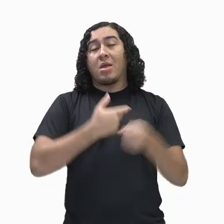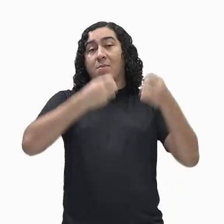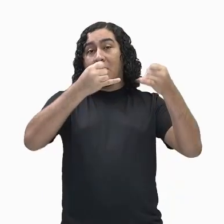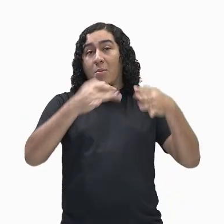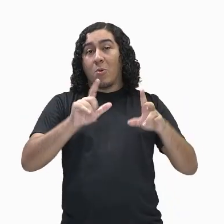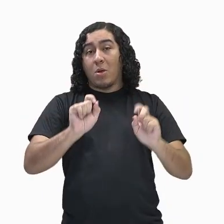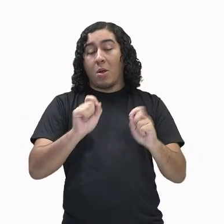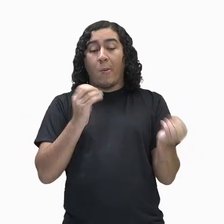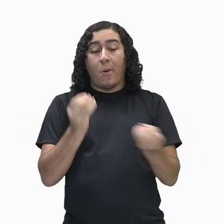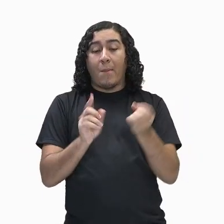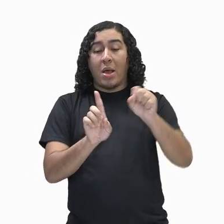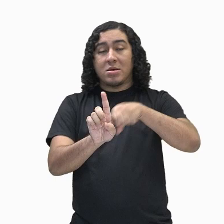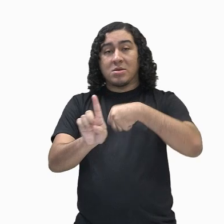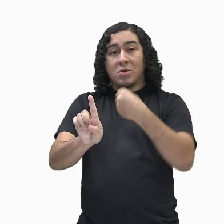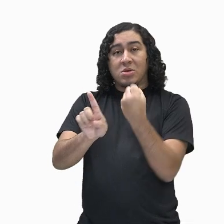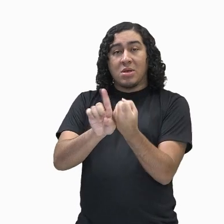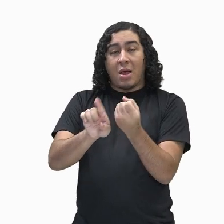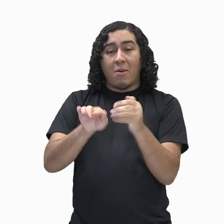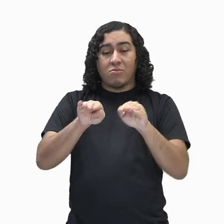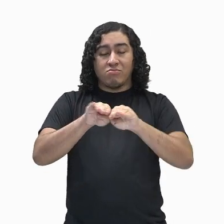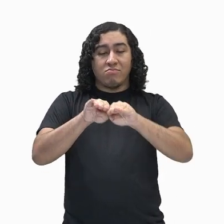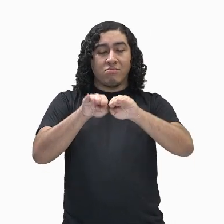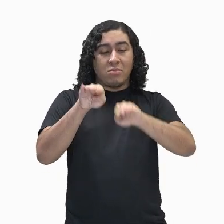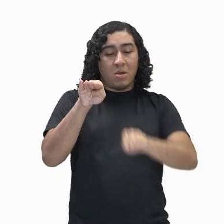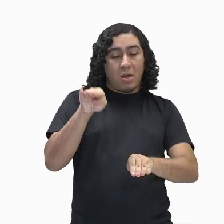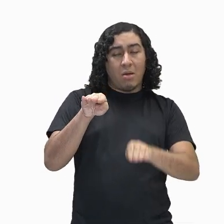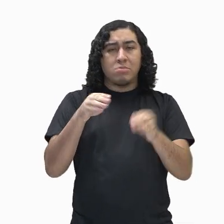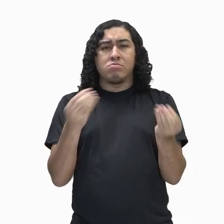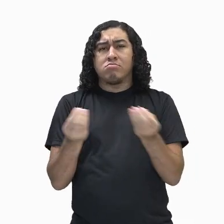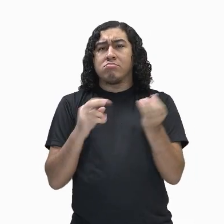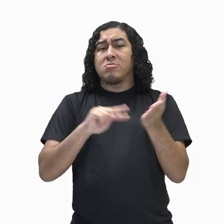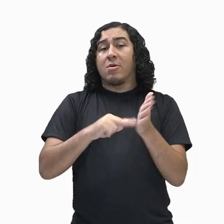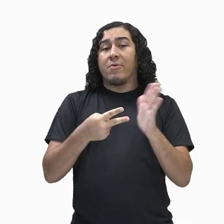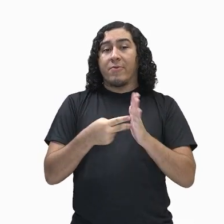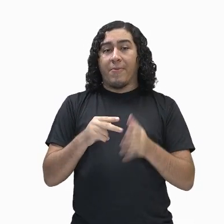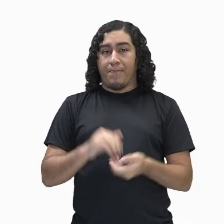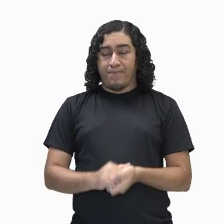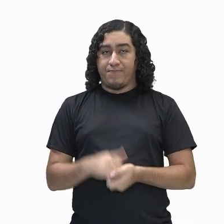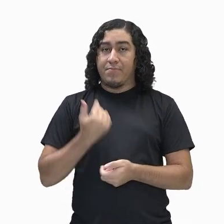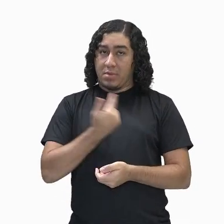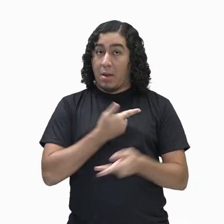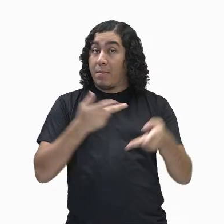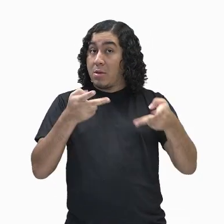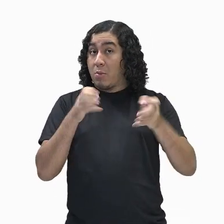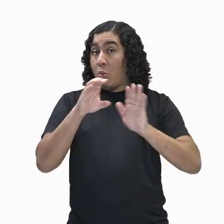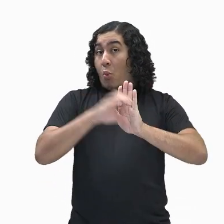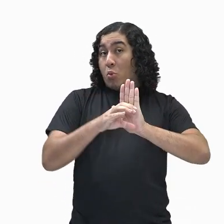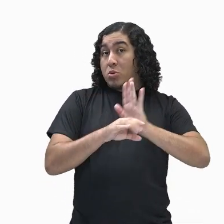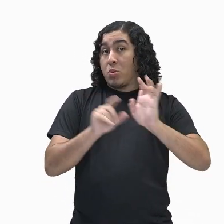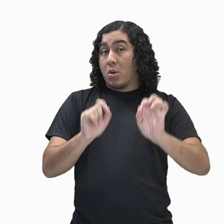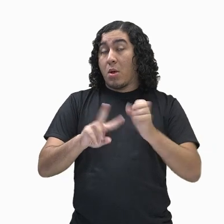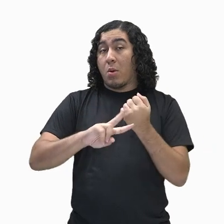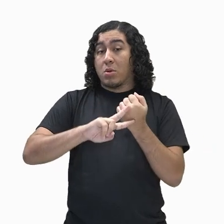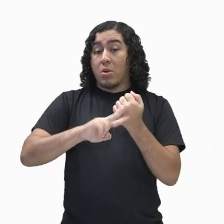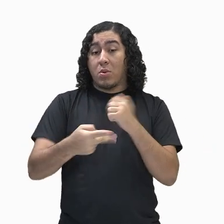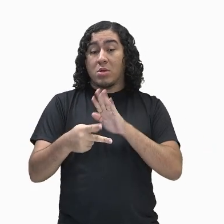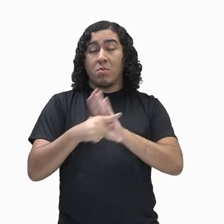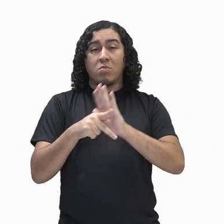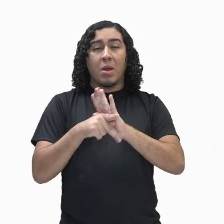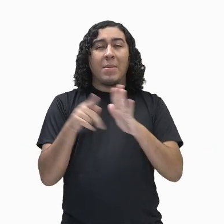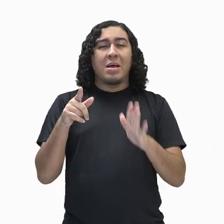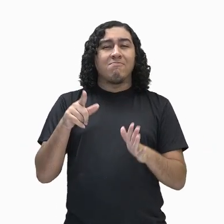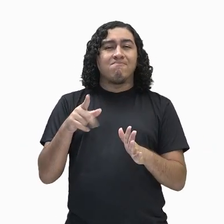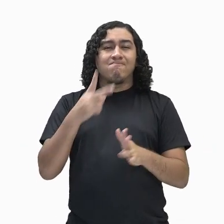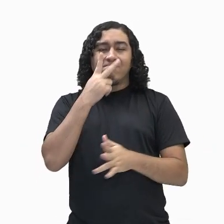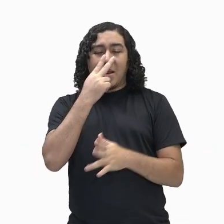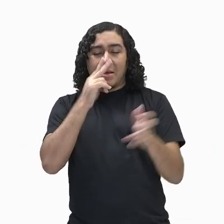desigualdade social. O que é? Vimos que desigualdade social é o resultado do desequilíbrio